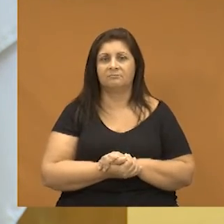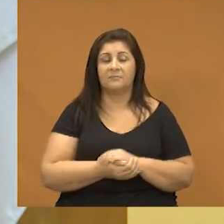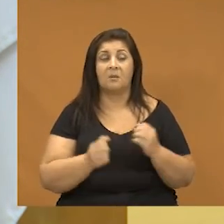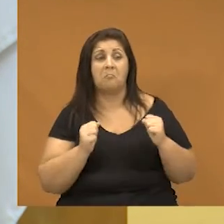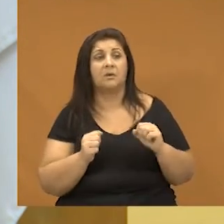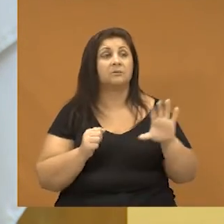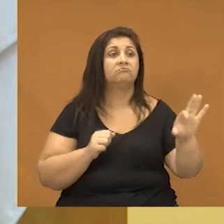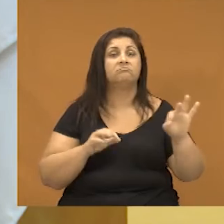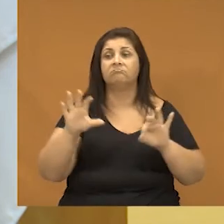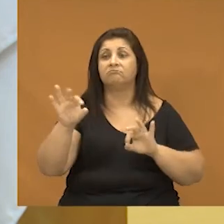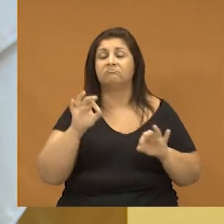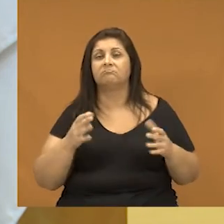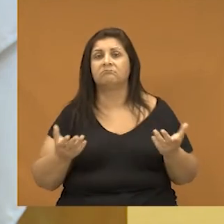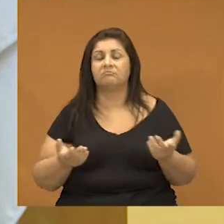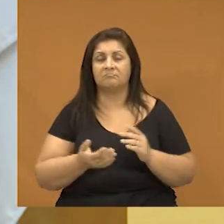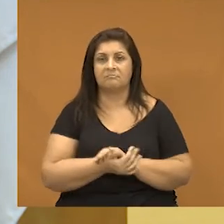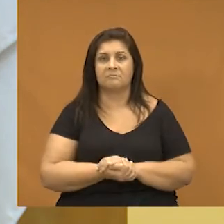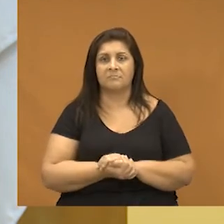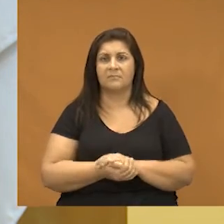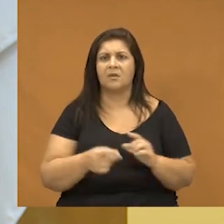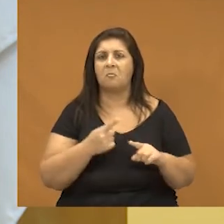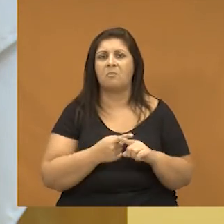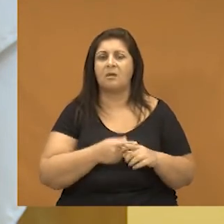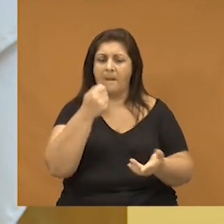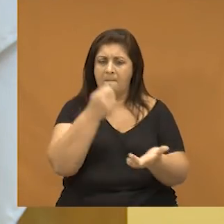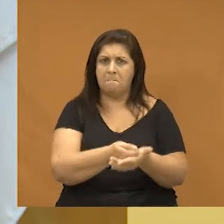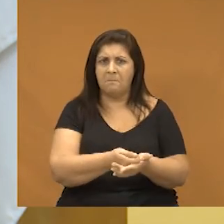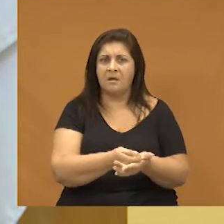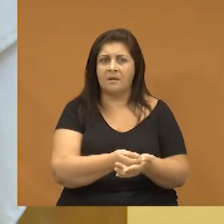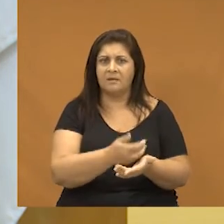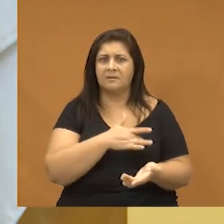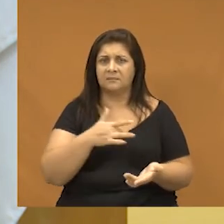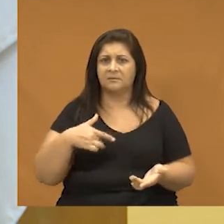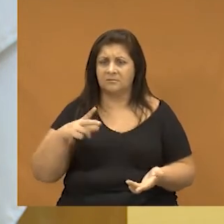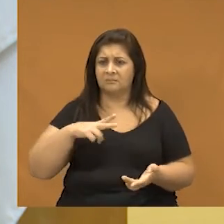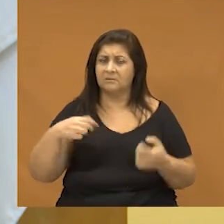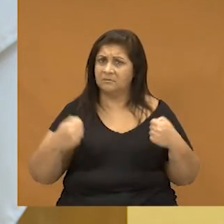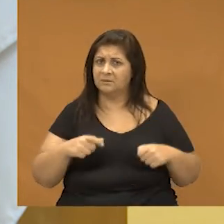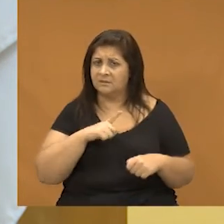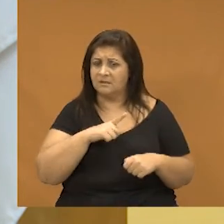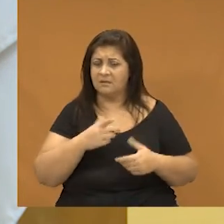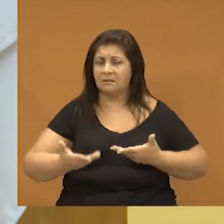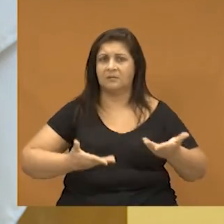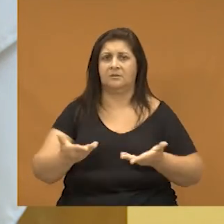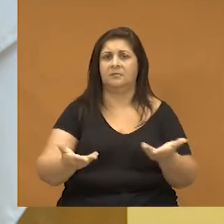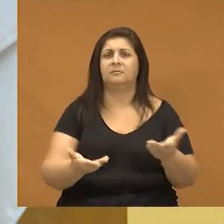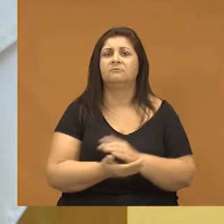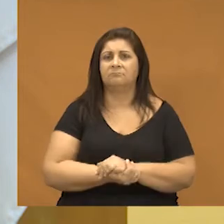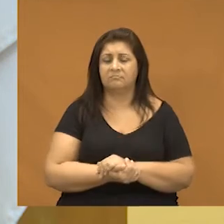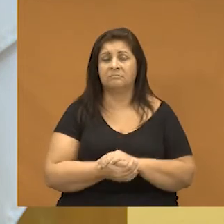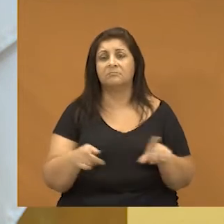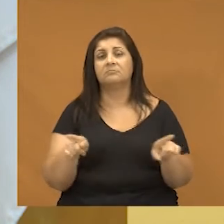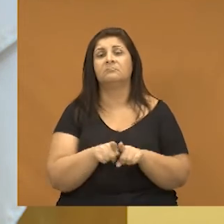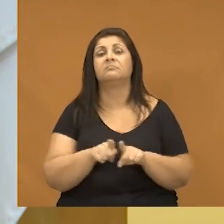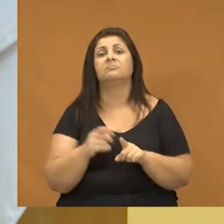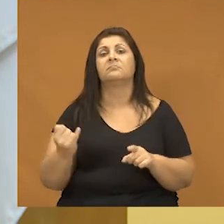escolher para onde ela quer ser atendida, até mesmo porque ela está pagando um convênio, ela tem que ter esse atendimento, é importante. E a importância também,